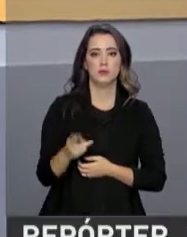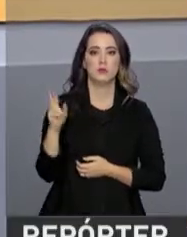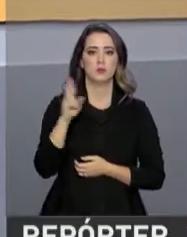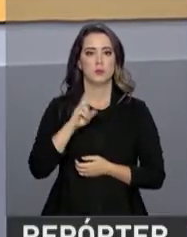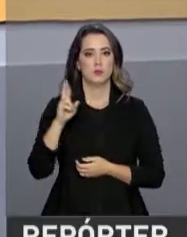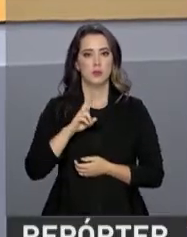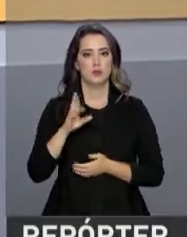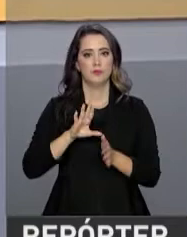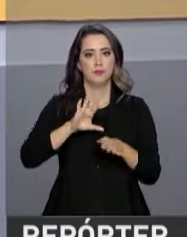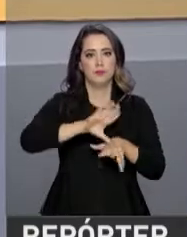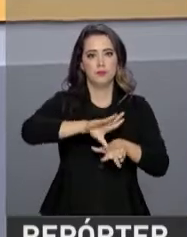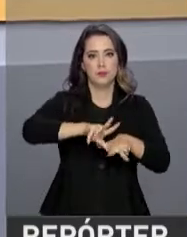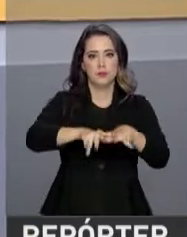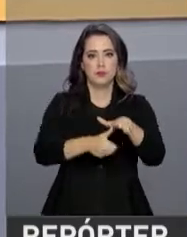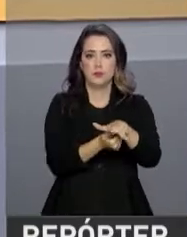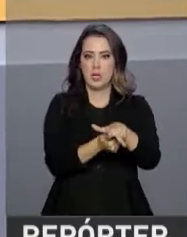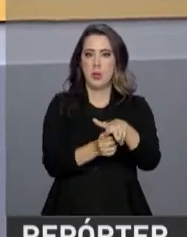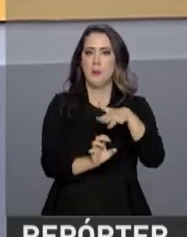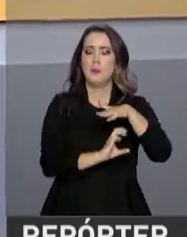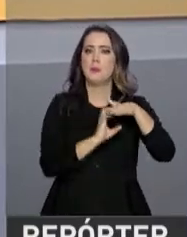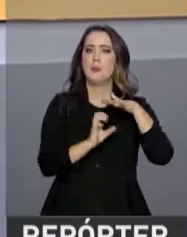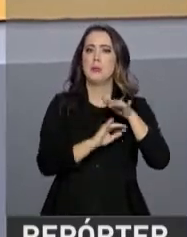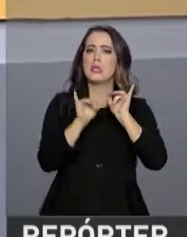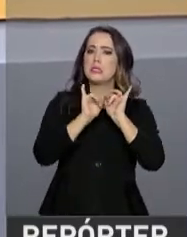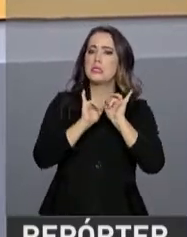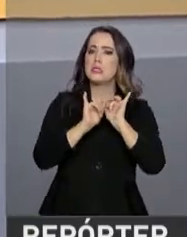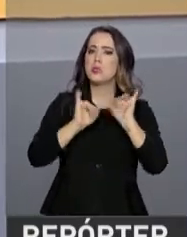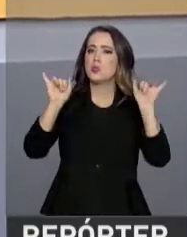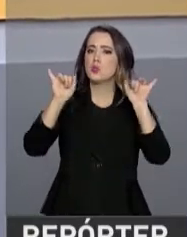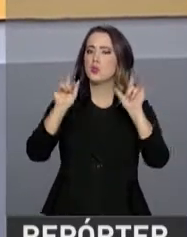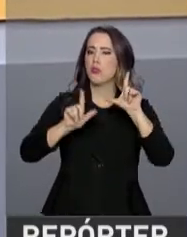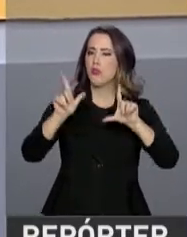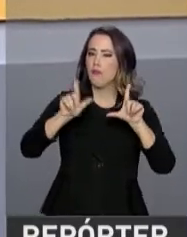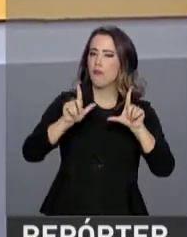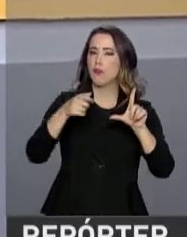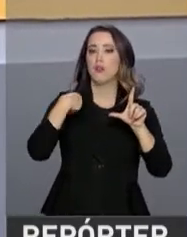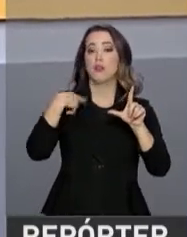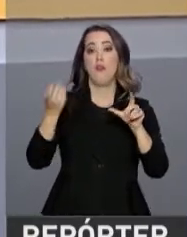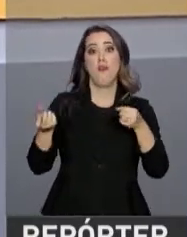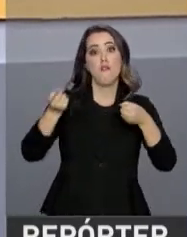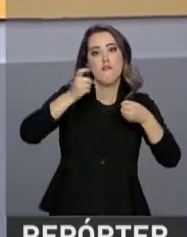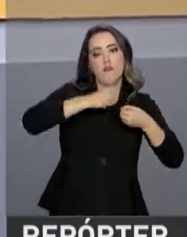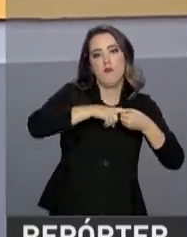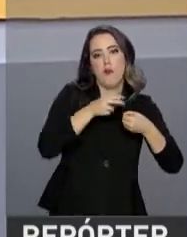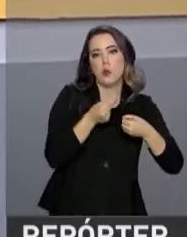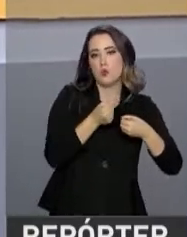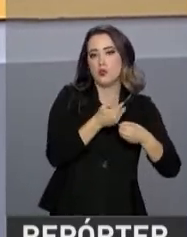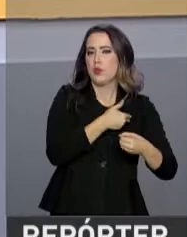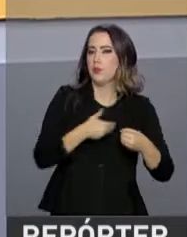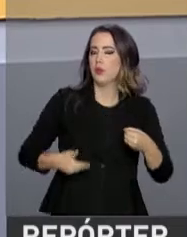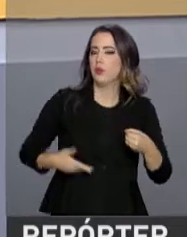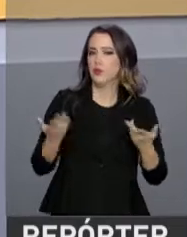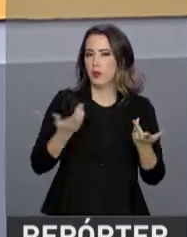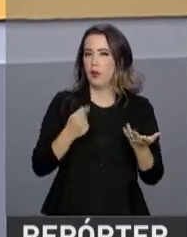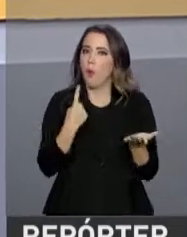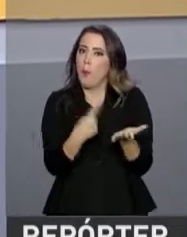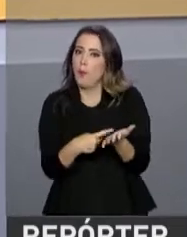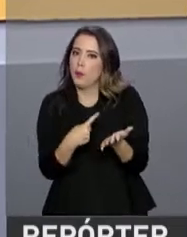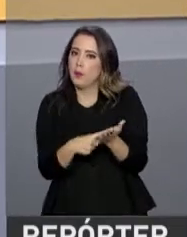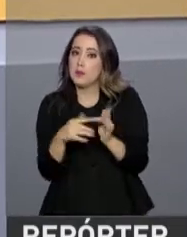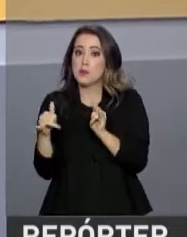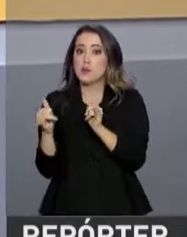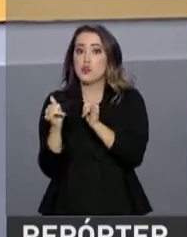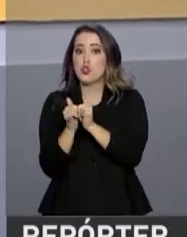milhões de reais desviados por empresas de publicidade vão voltar para os cofres públicos é o chamado acordo de leniência